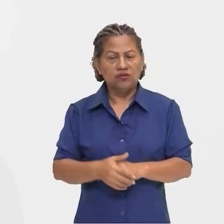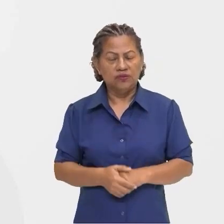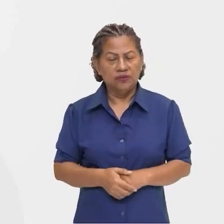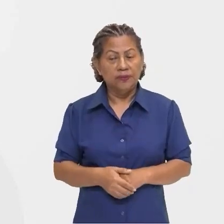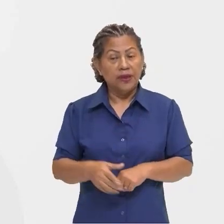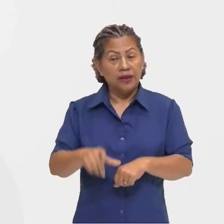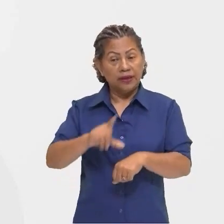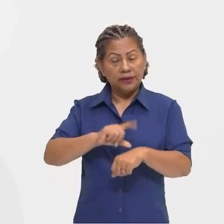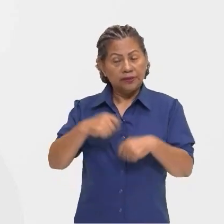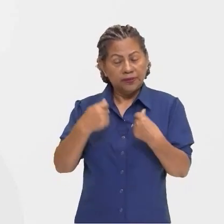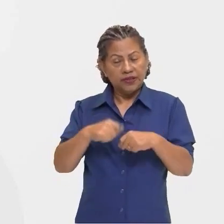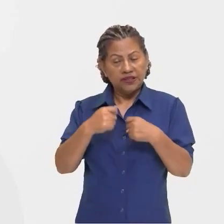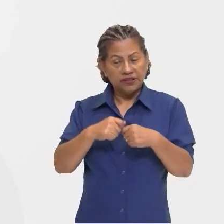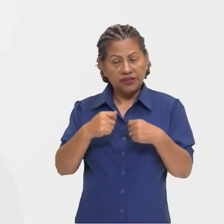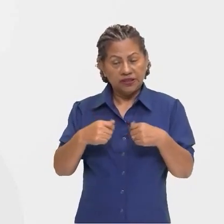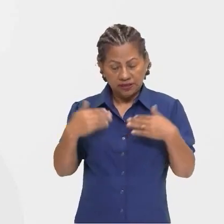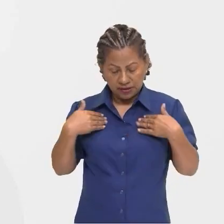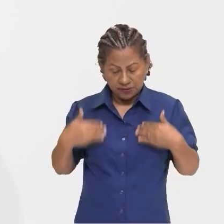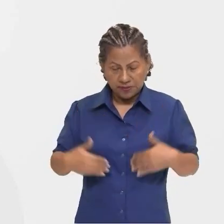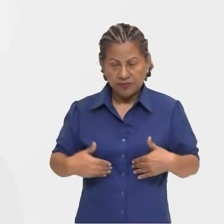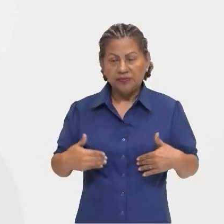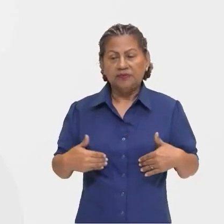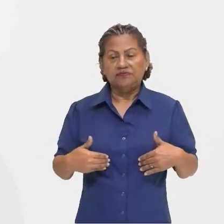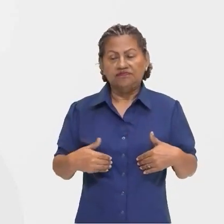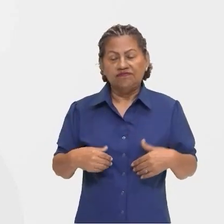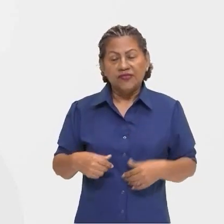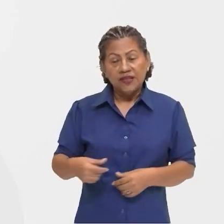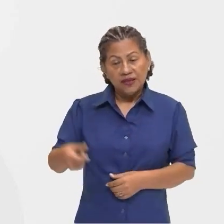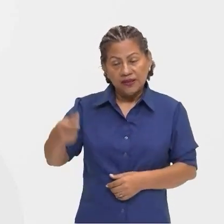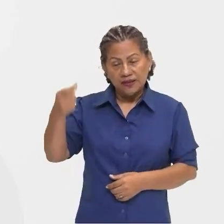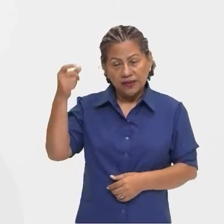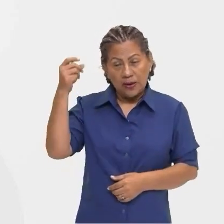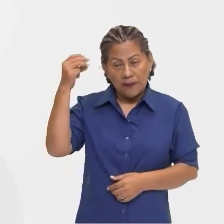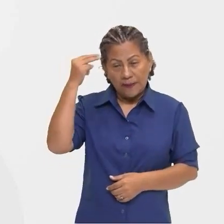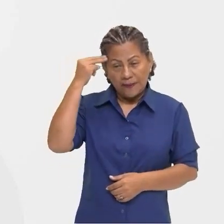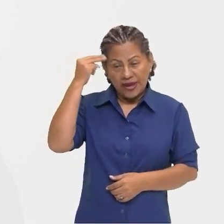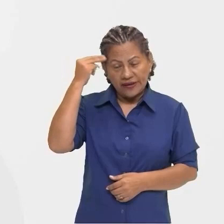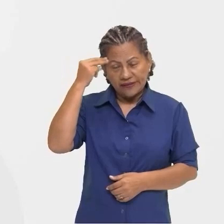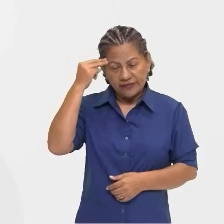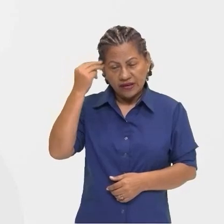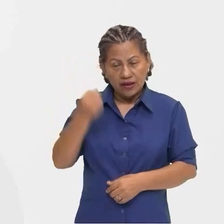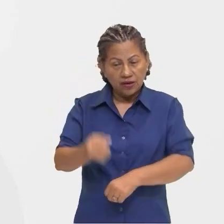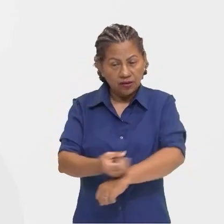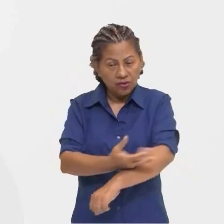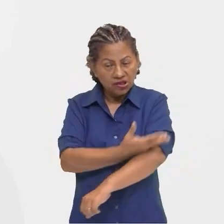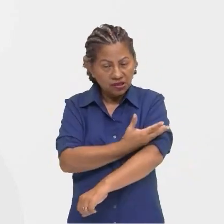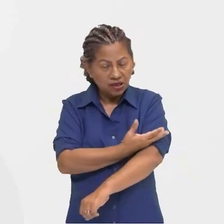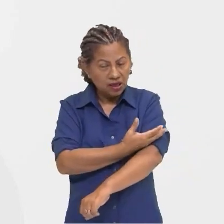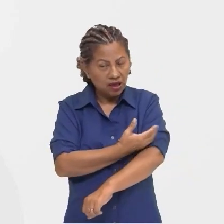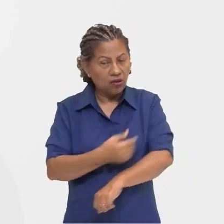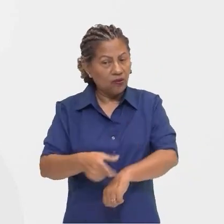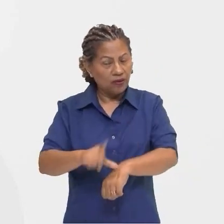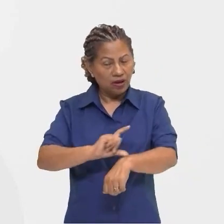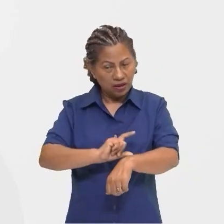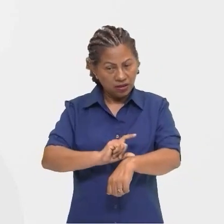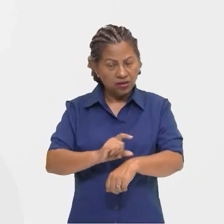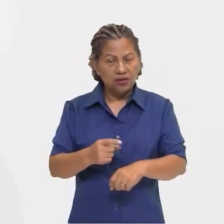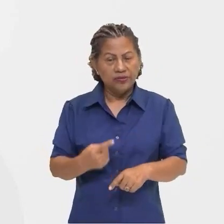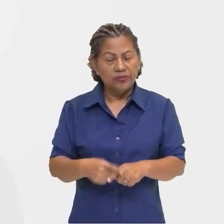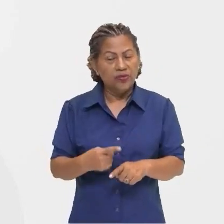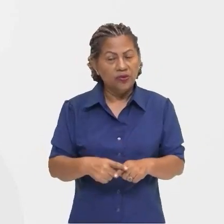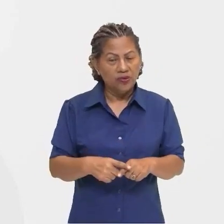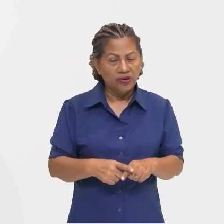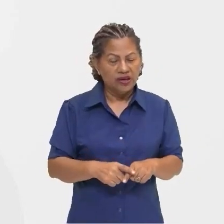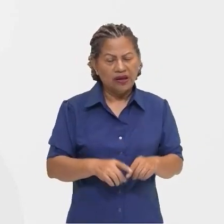nossa saúde física, mental e emocional, gente. Então, nós não podemos abrir mão de tudo aquilo que a gente